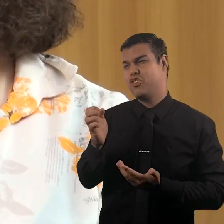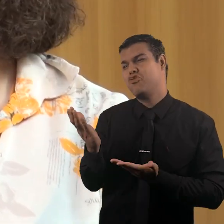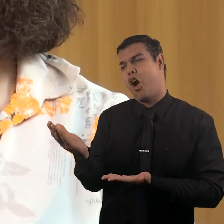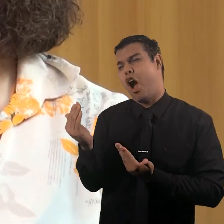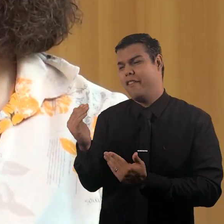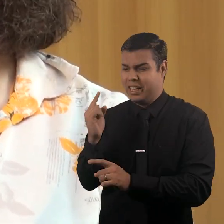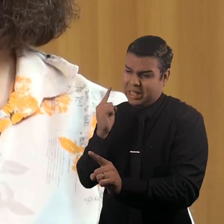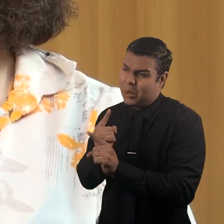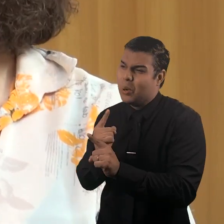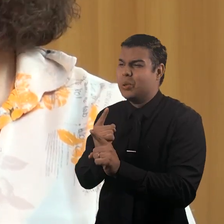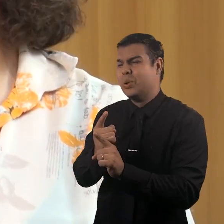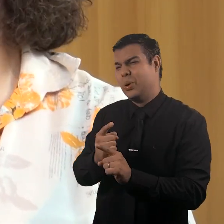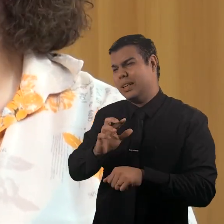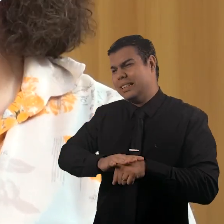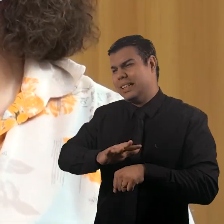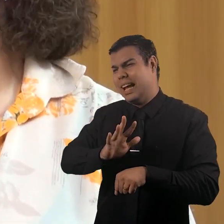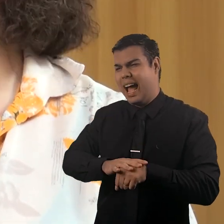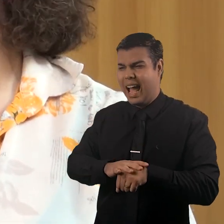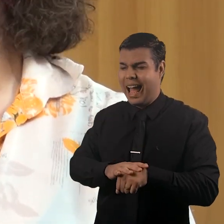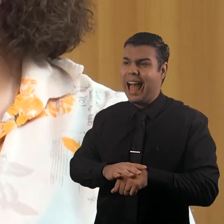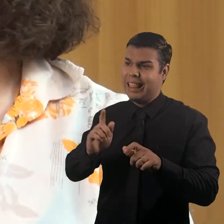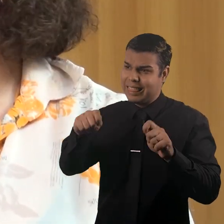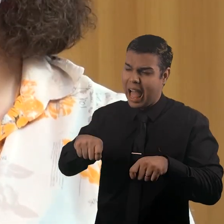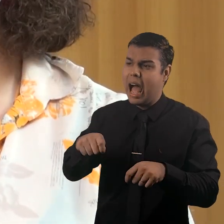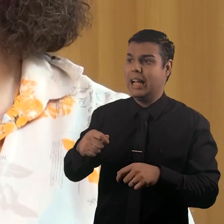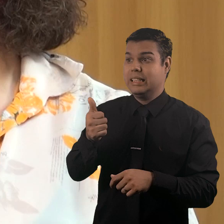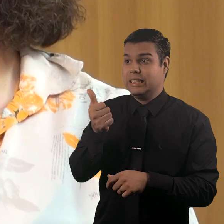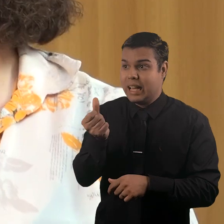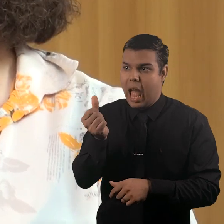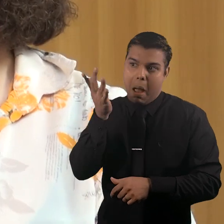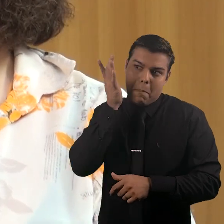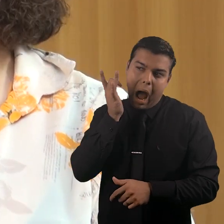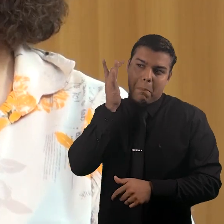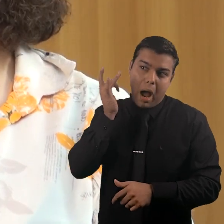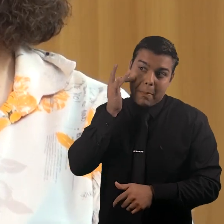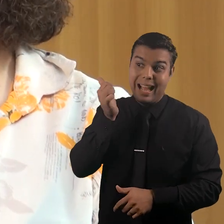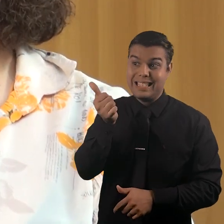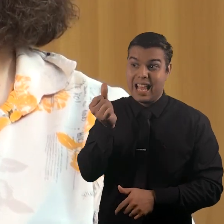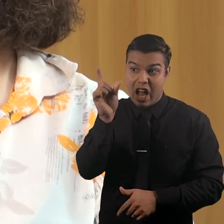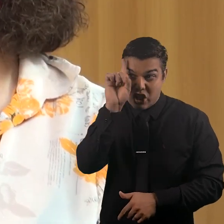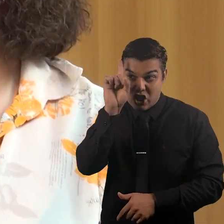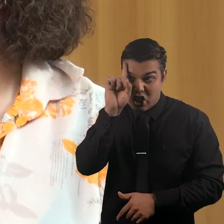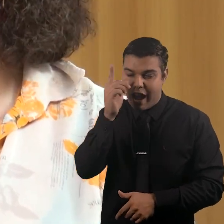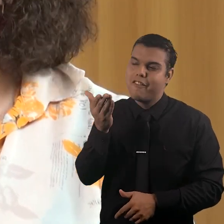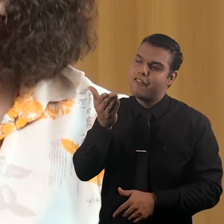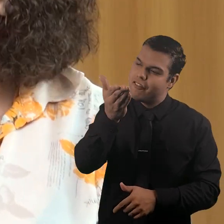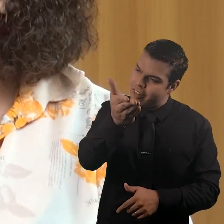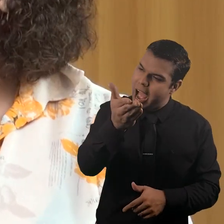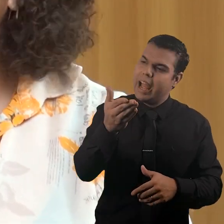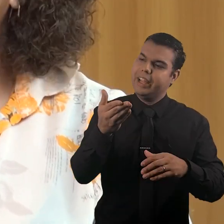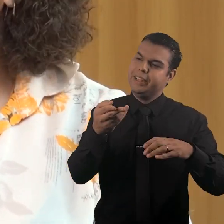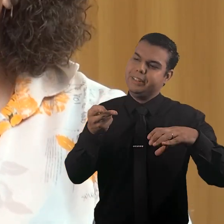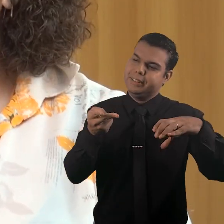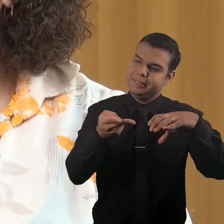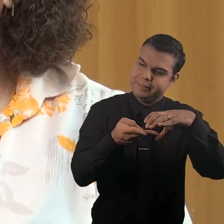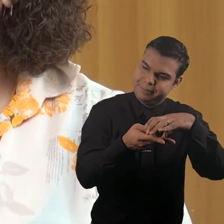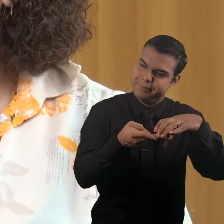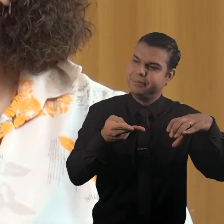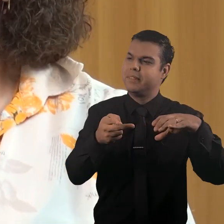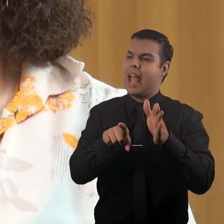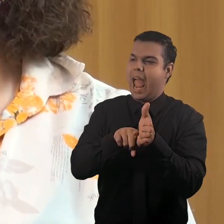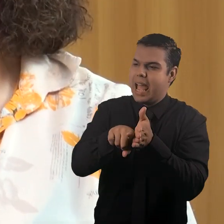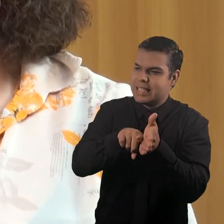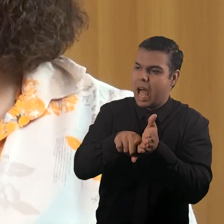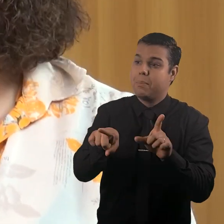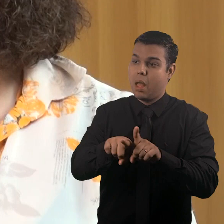ela descobriu a doença. E nós tínhamos condições de, em 16 dias, colocá-la num centro cirúrgico para fazer uma mastectomia, que é a retirada do